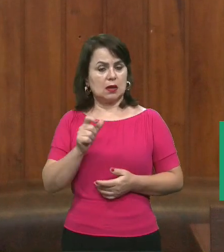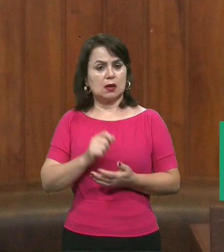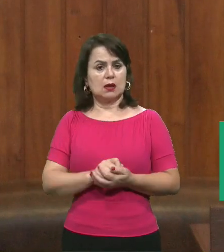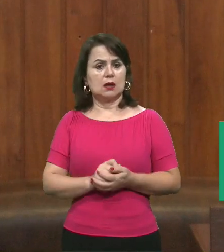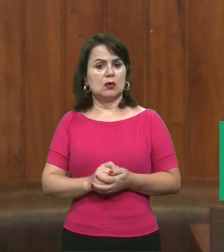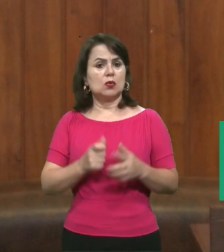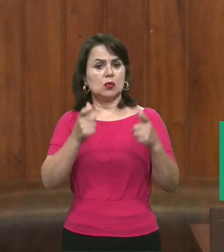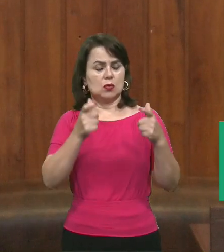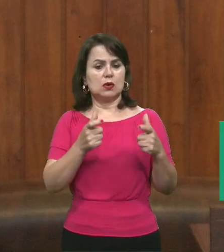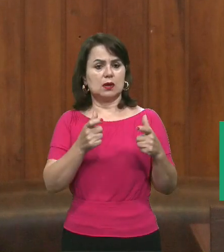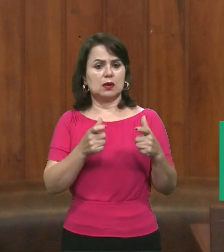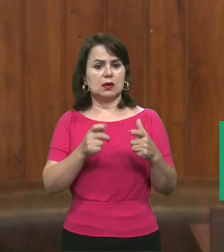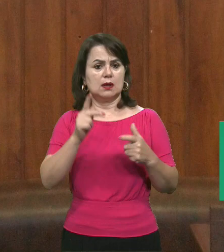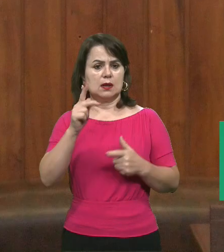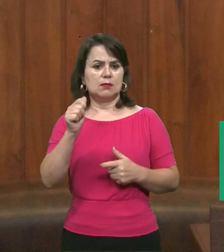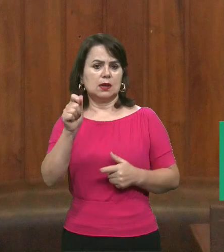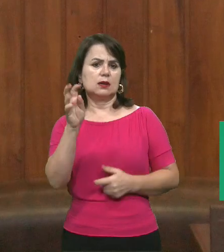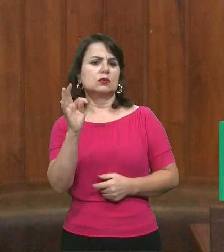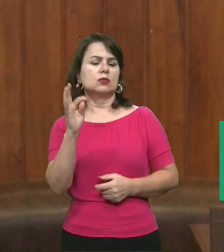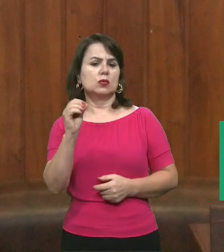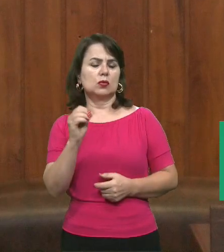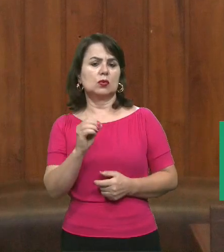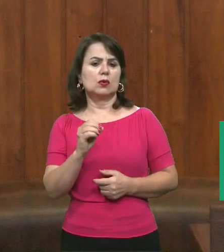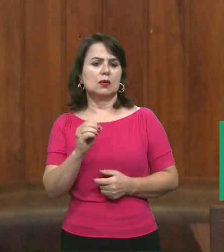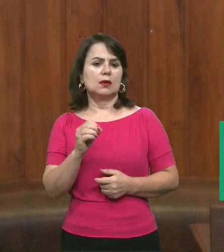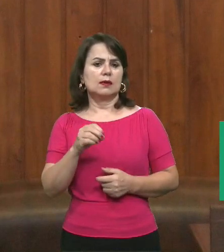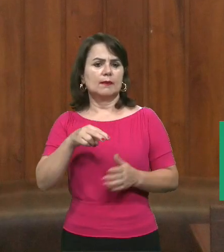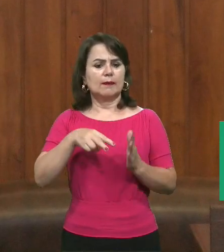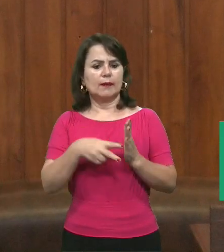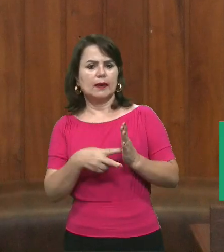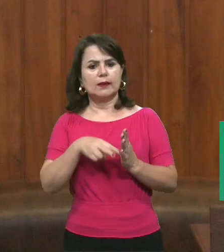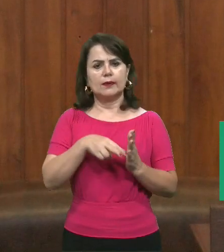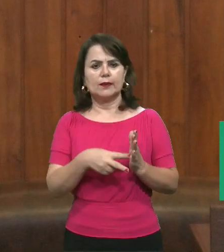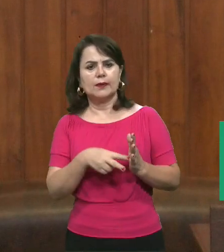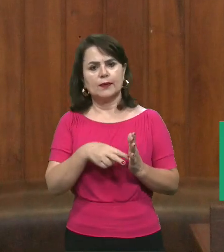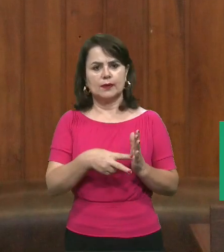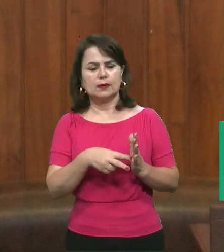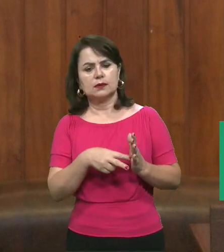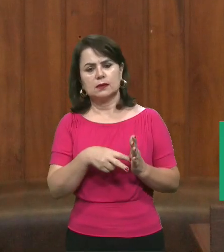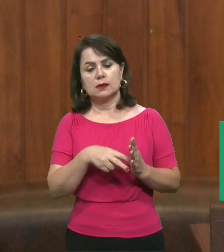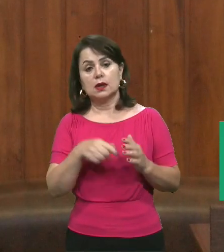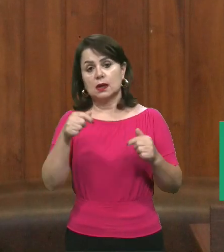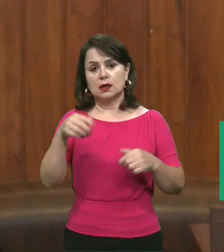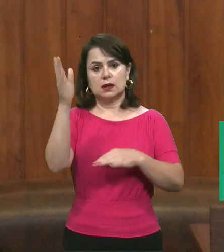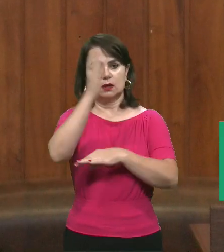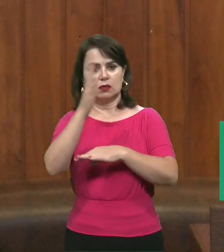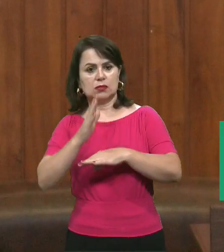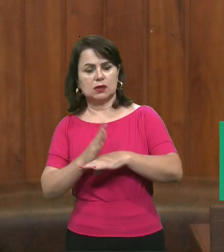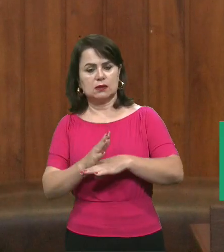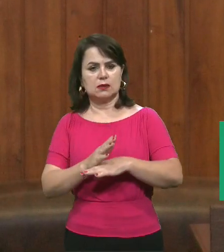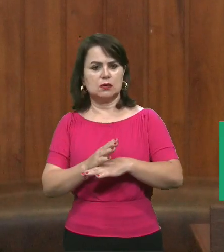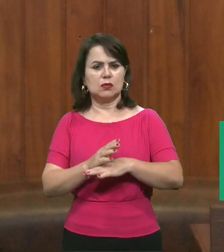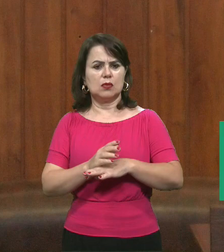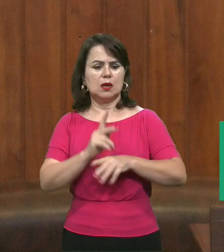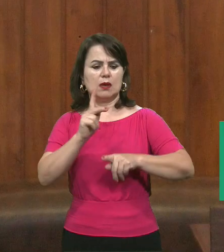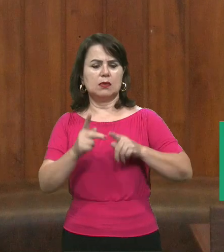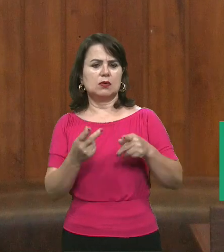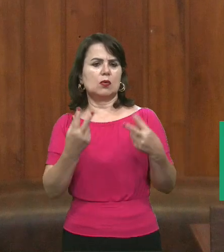manco. Pato manco. Lame duck. No Brasil é um cadáver